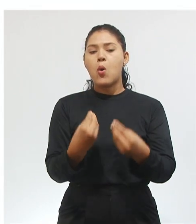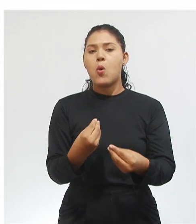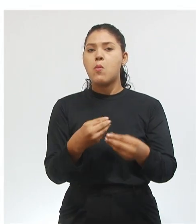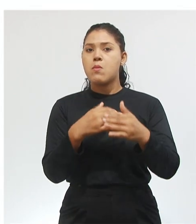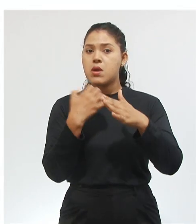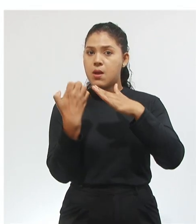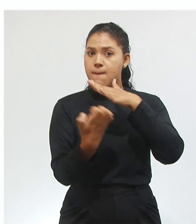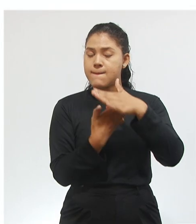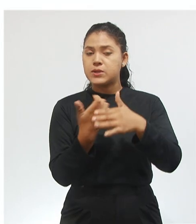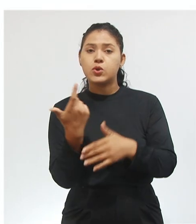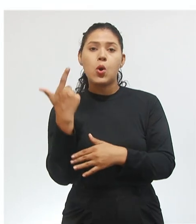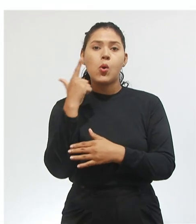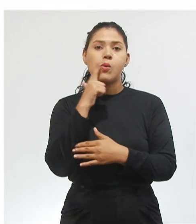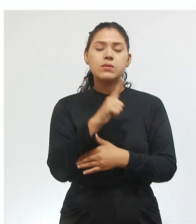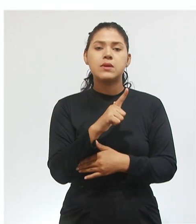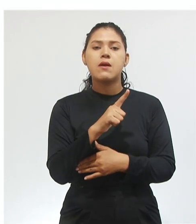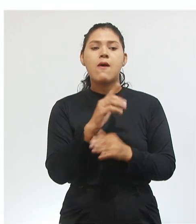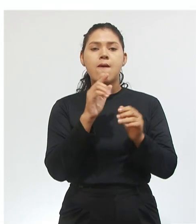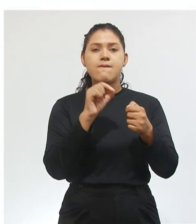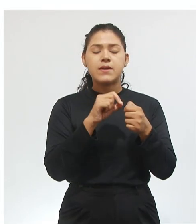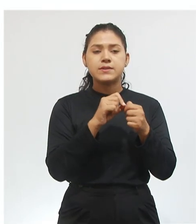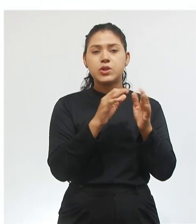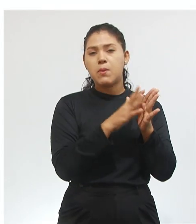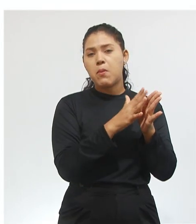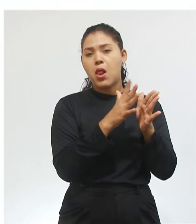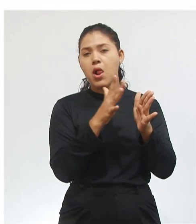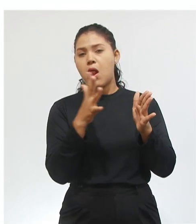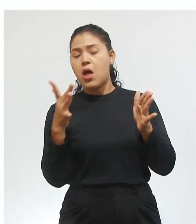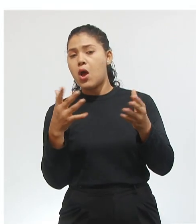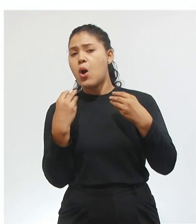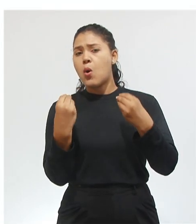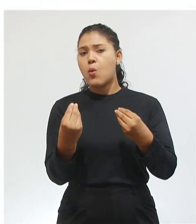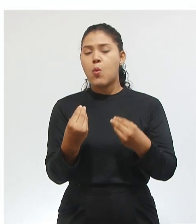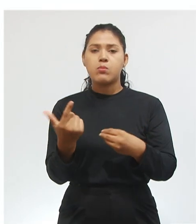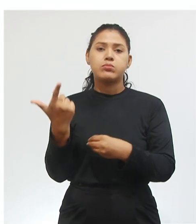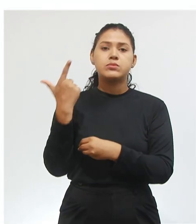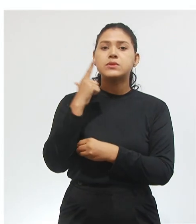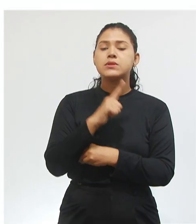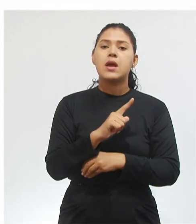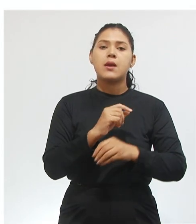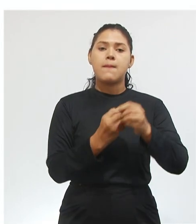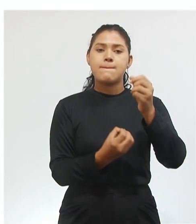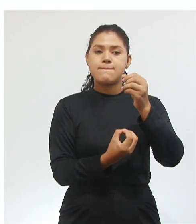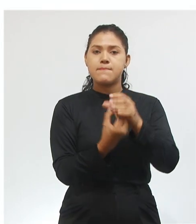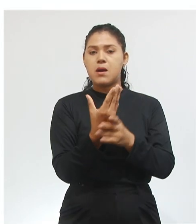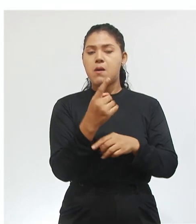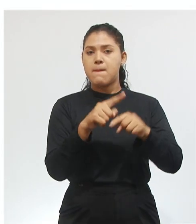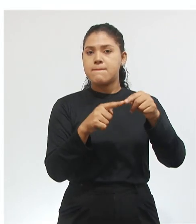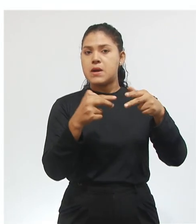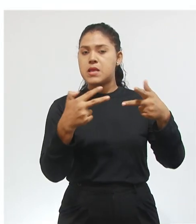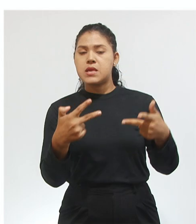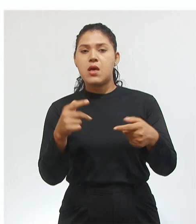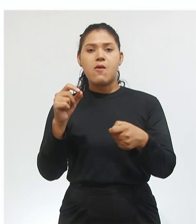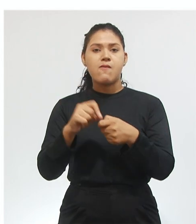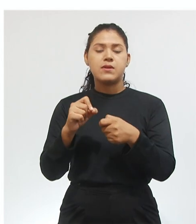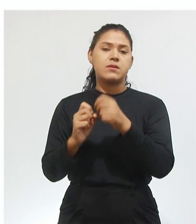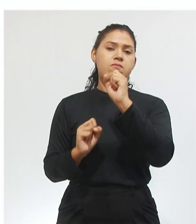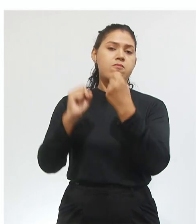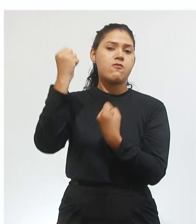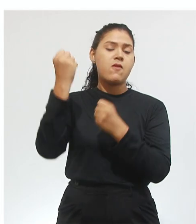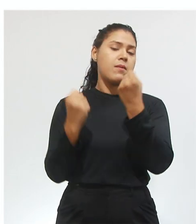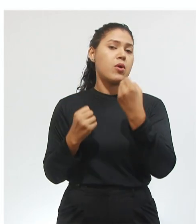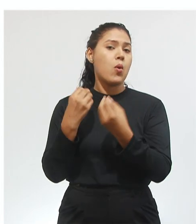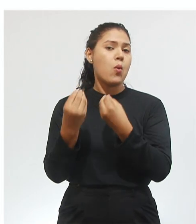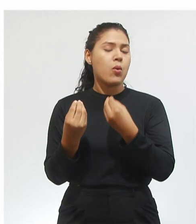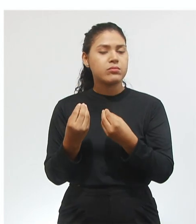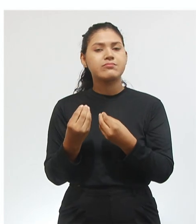organização vai realizar essa aidade comercial vai produzir determinado tipo de bem ou produto aí a